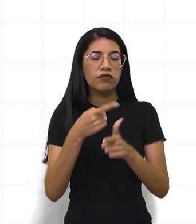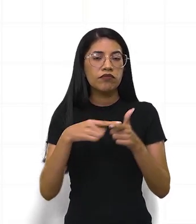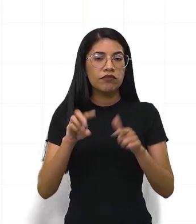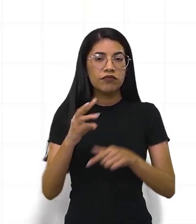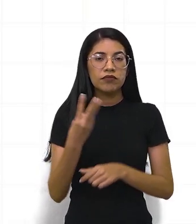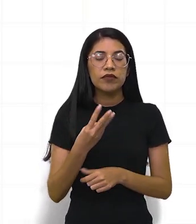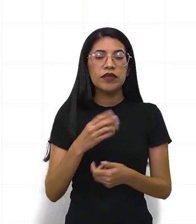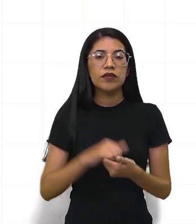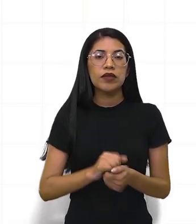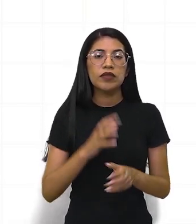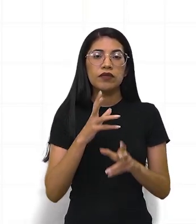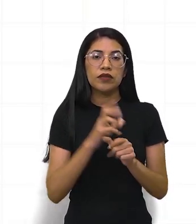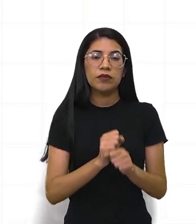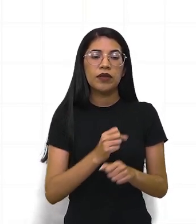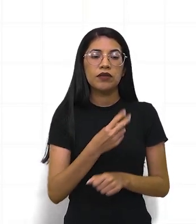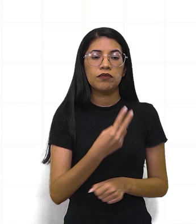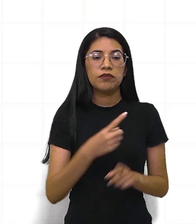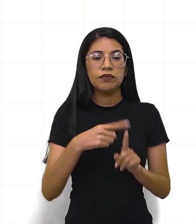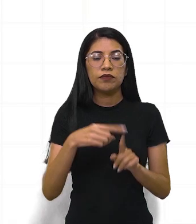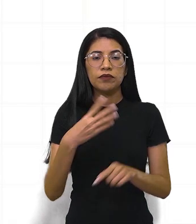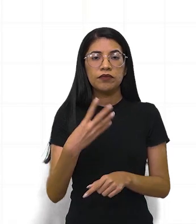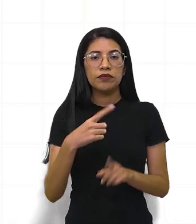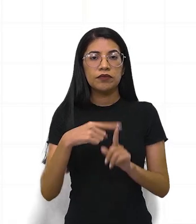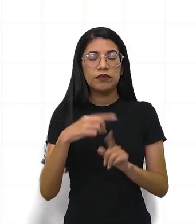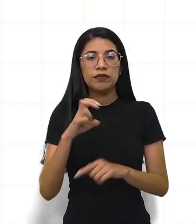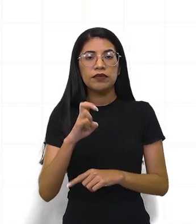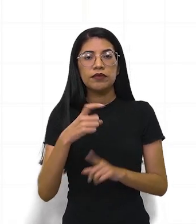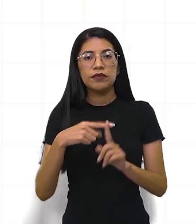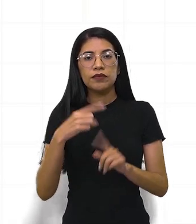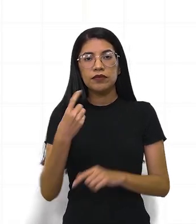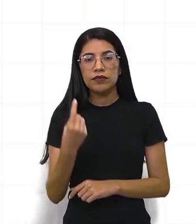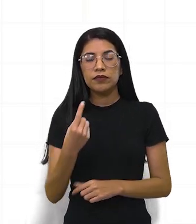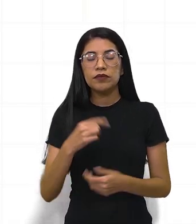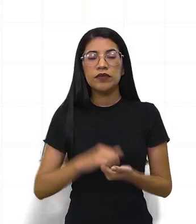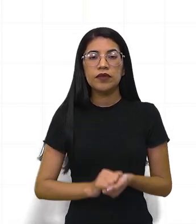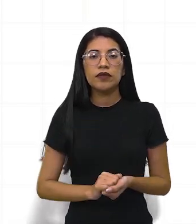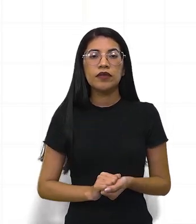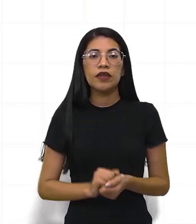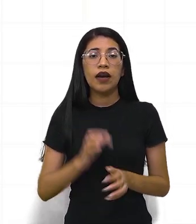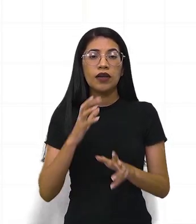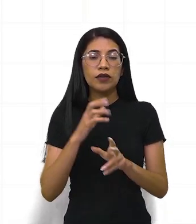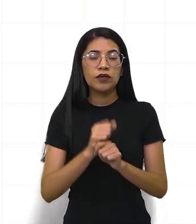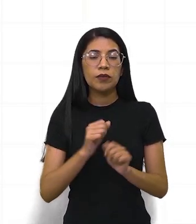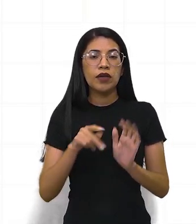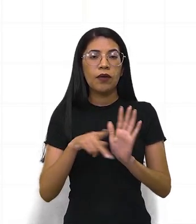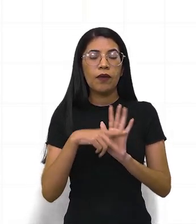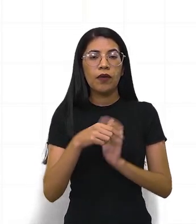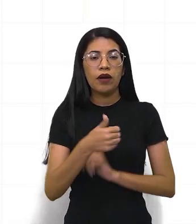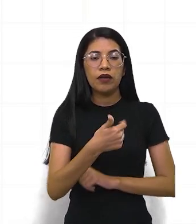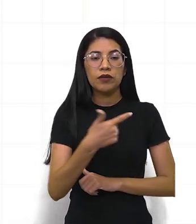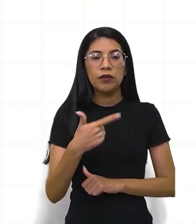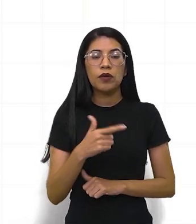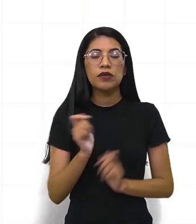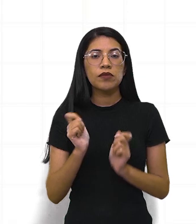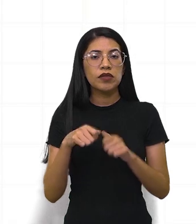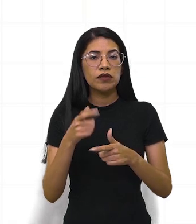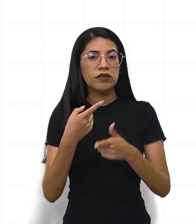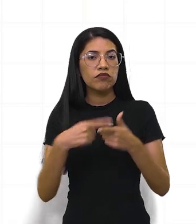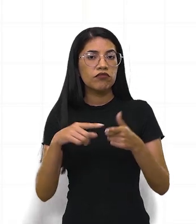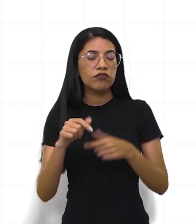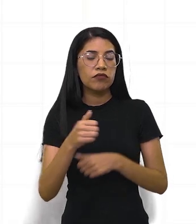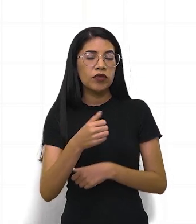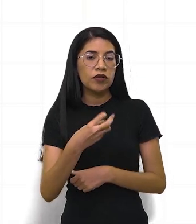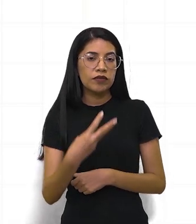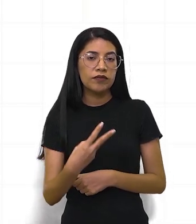algarismos. 2 mais 4 mais 5 mais 1. Isso é igual a 12. 12 é divisível por 3, não é? 12 está